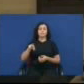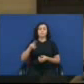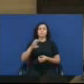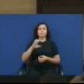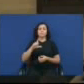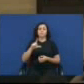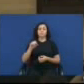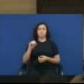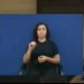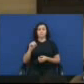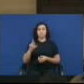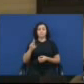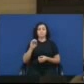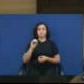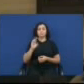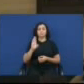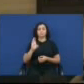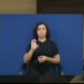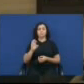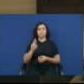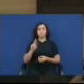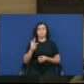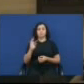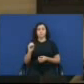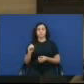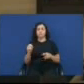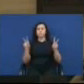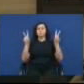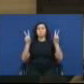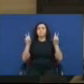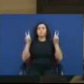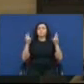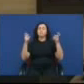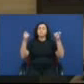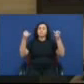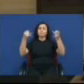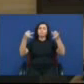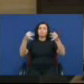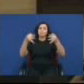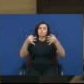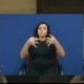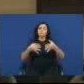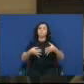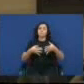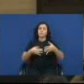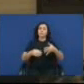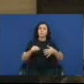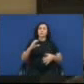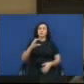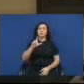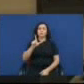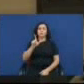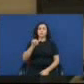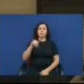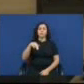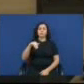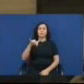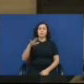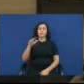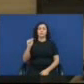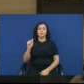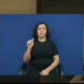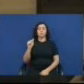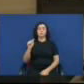Marcelo Roberto Franco da Silveira, que discorrerá sobre as clínicas de recuperação. Eu peço, senhor